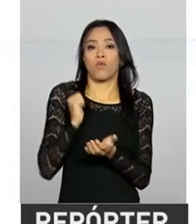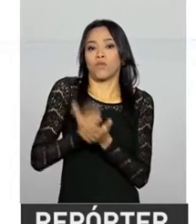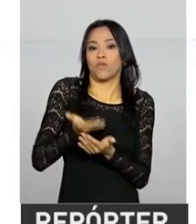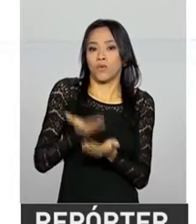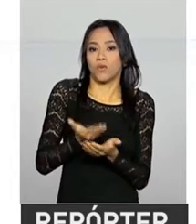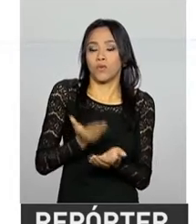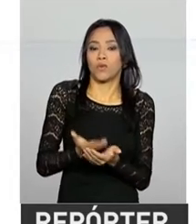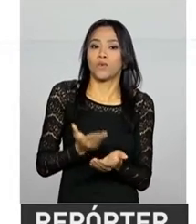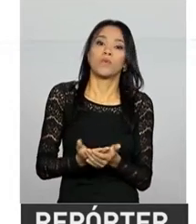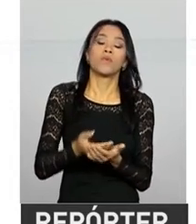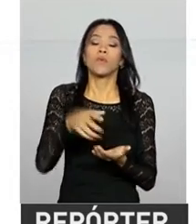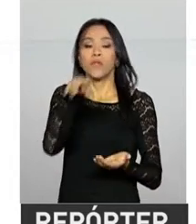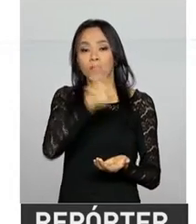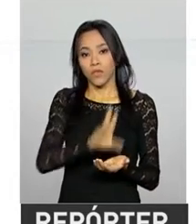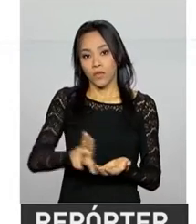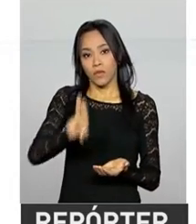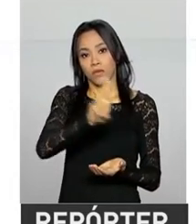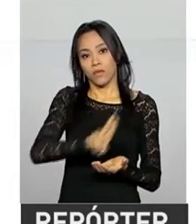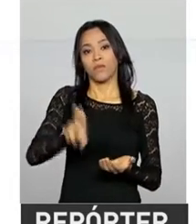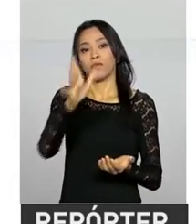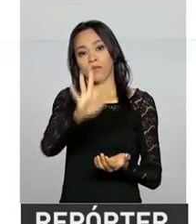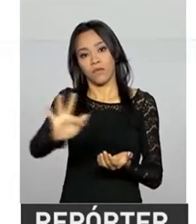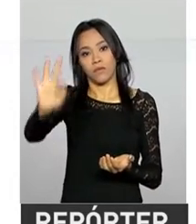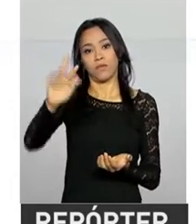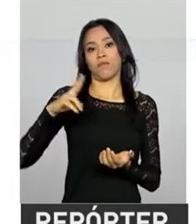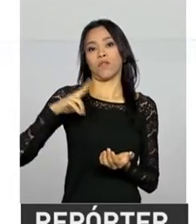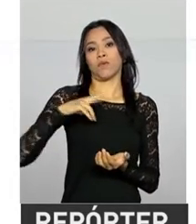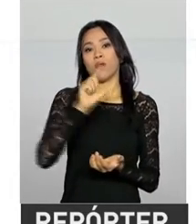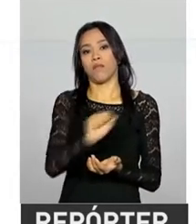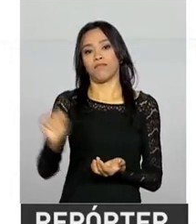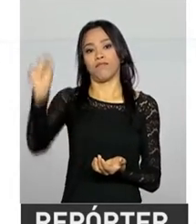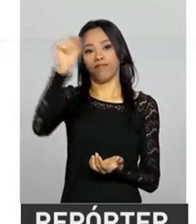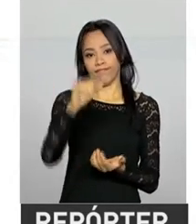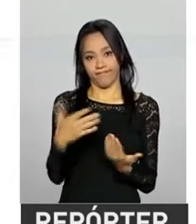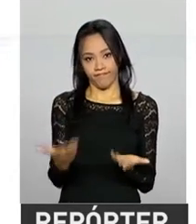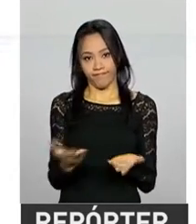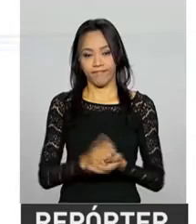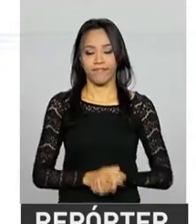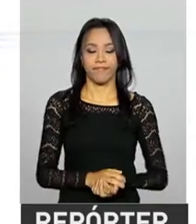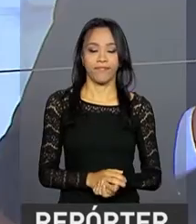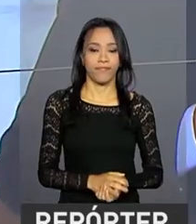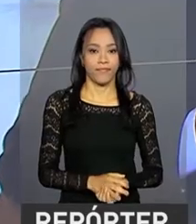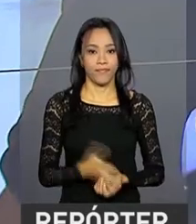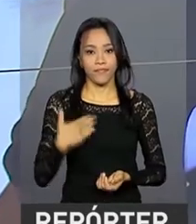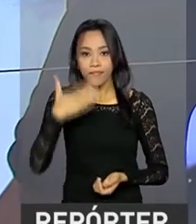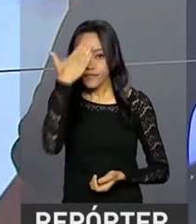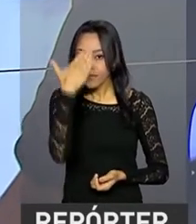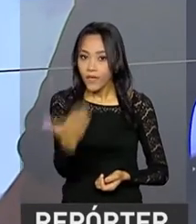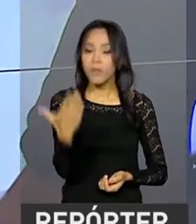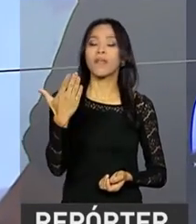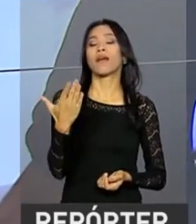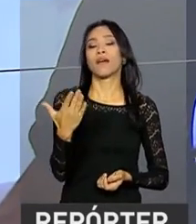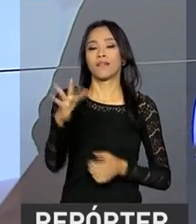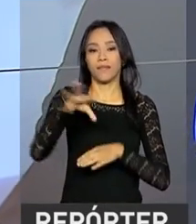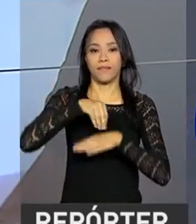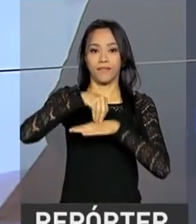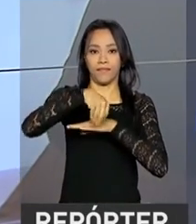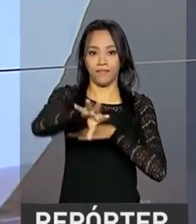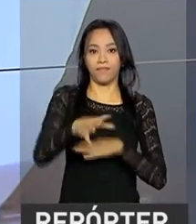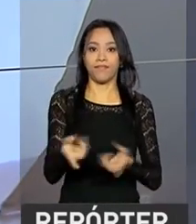instituições particulares de ensino superior renato gosta de você obrigada são pedro pelas suas